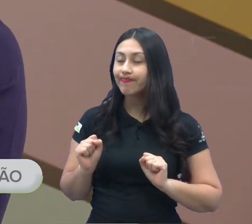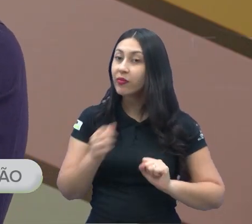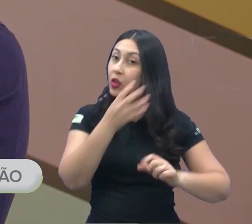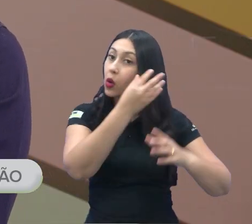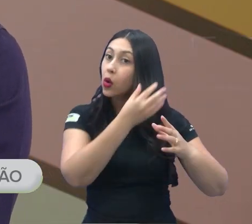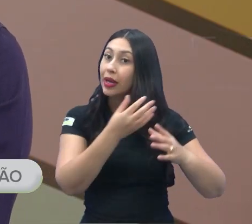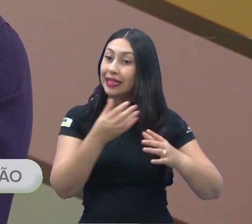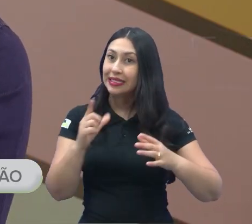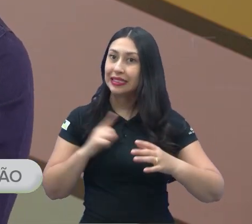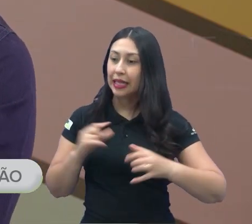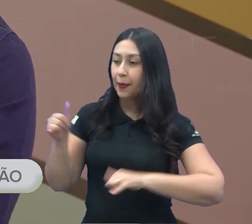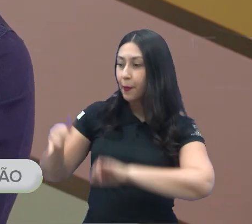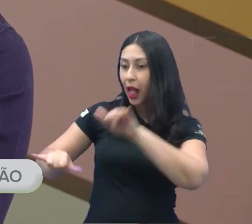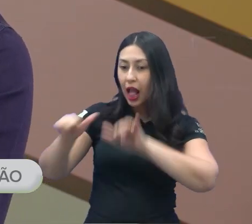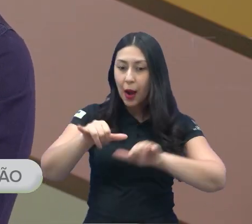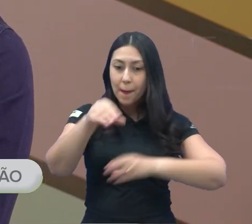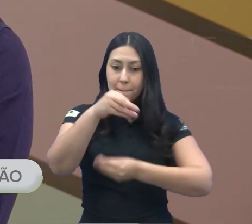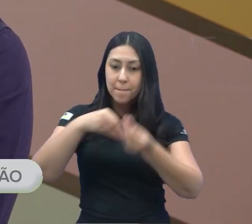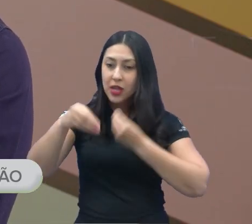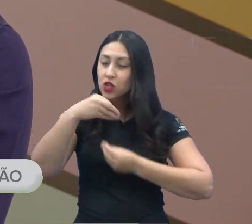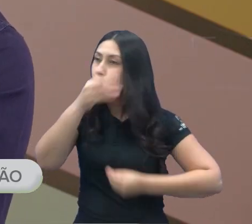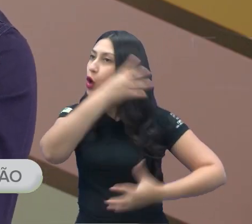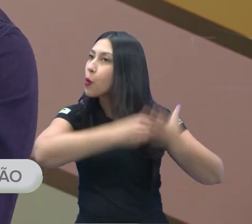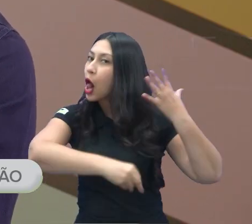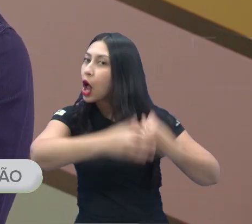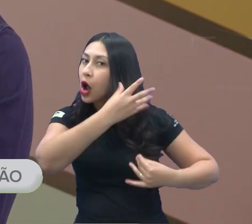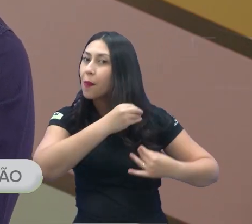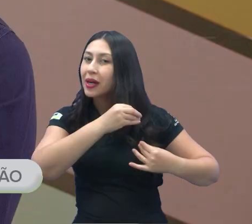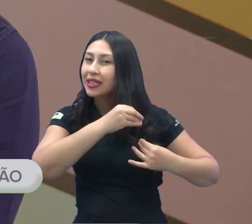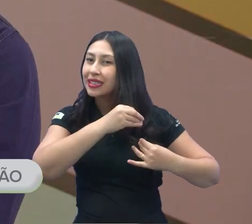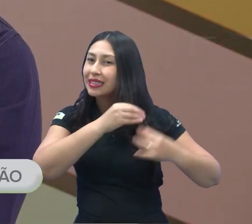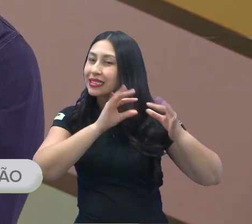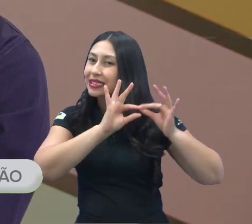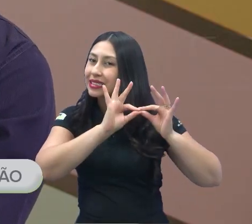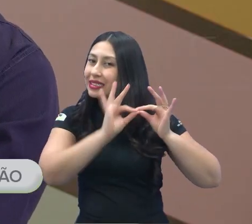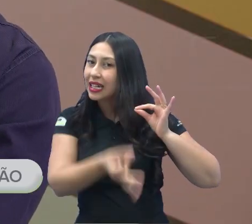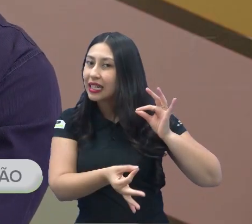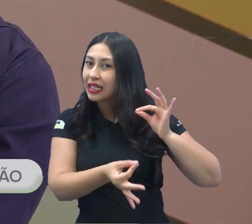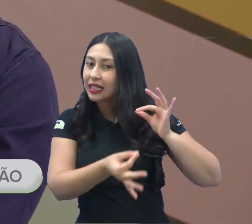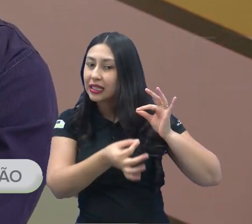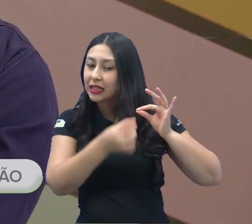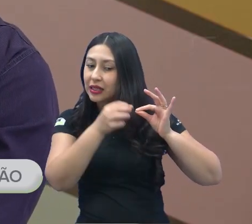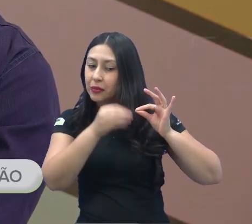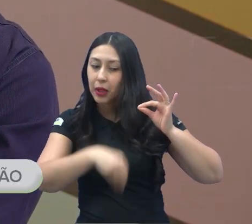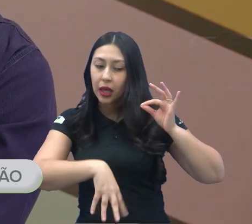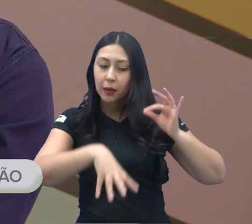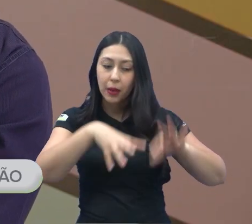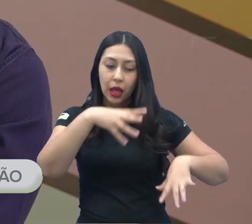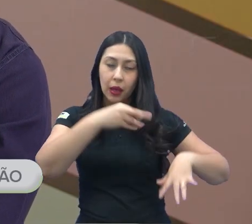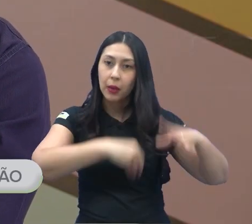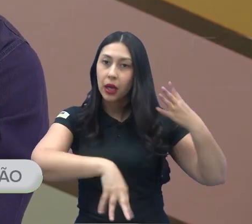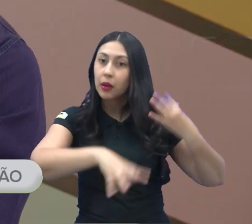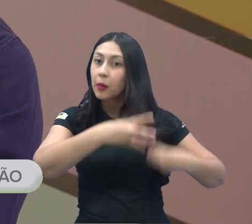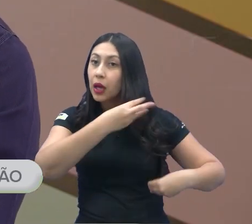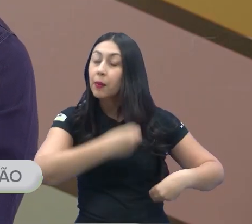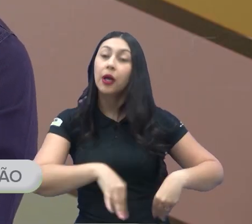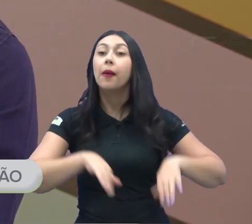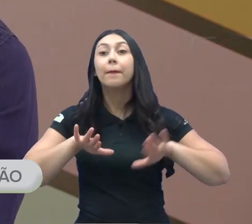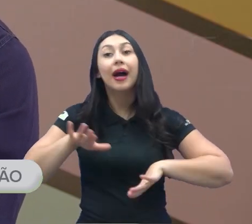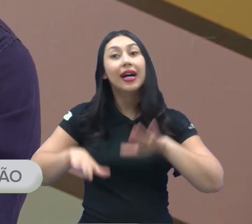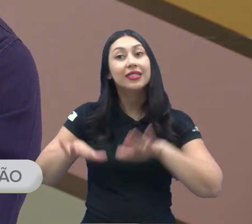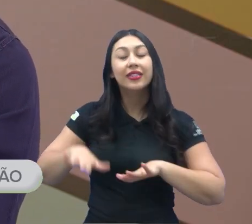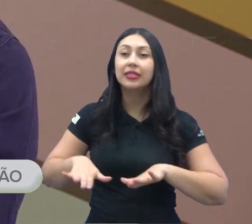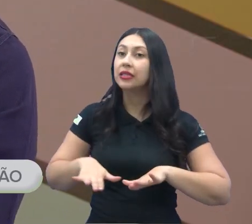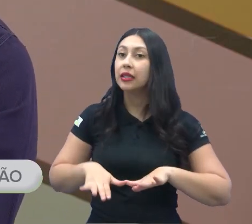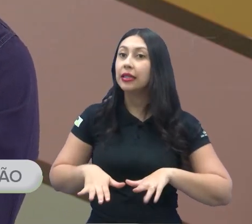alguns componentes ali que deu esse choque e faz o cabelo dar aquele cair, né? Mas algumas vezes também isso pode acontecer porque a pessoa faz muita química,